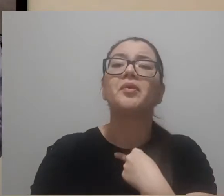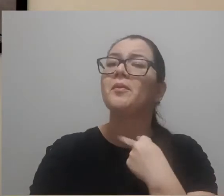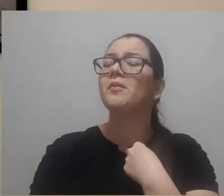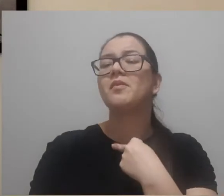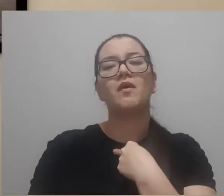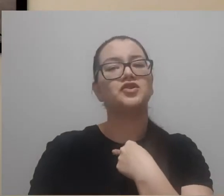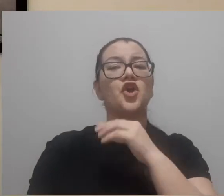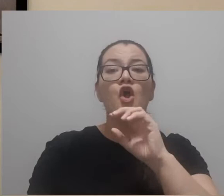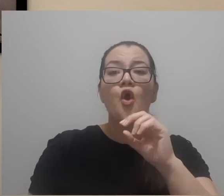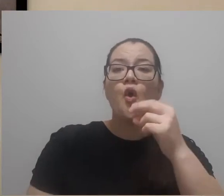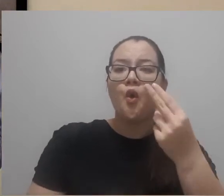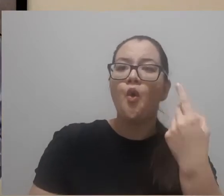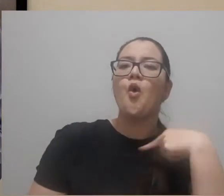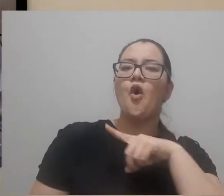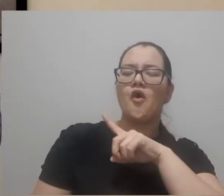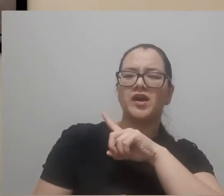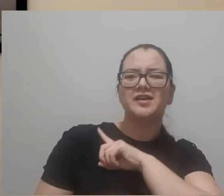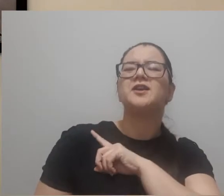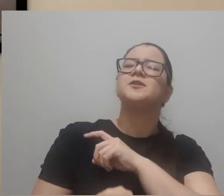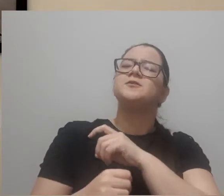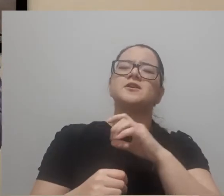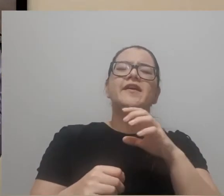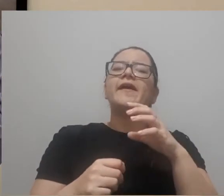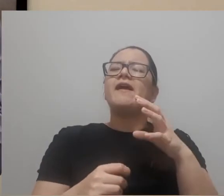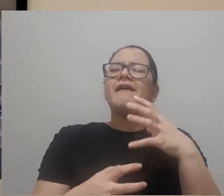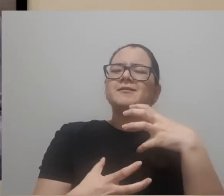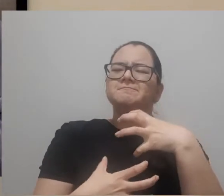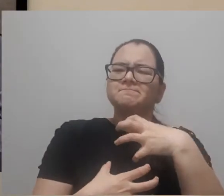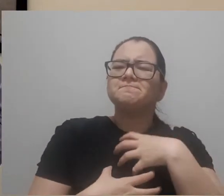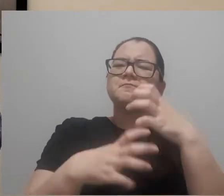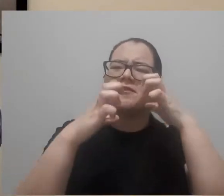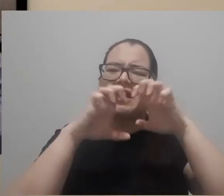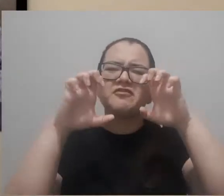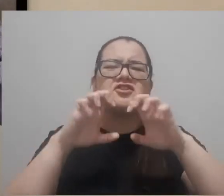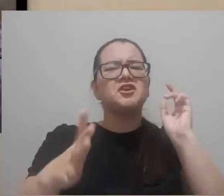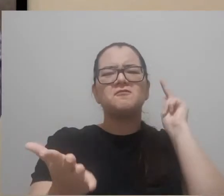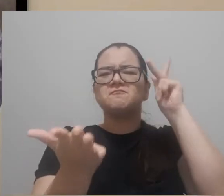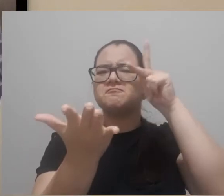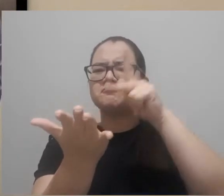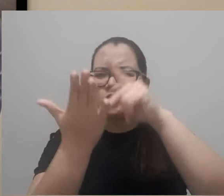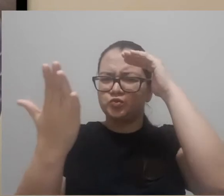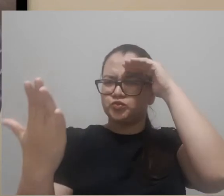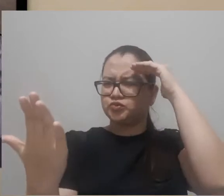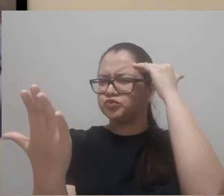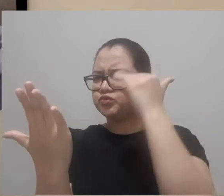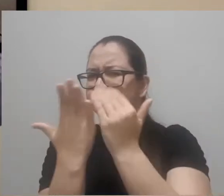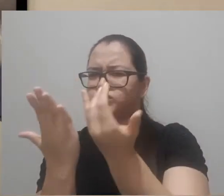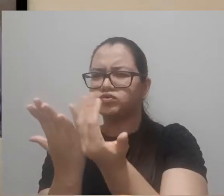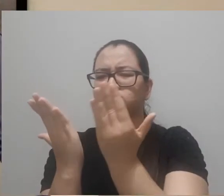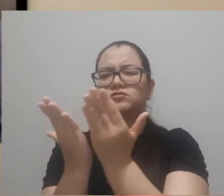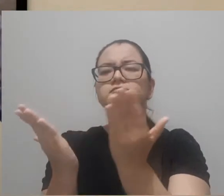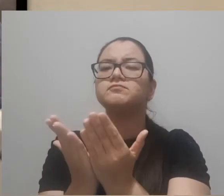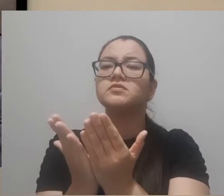abraçamos verdadeiramente o Evangelho e a vida comprometida com o Senhor, ou nós somos totalmente do Senhor, ou nós